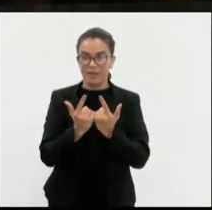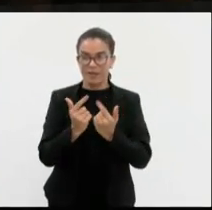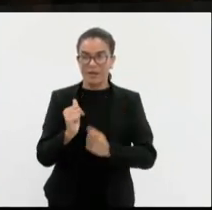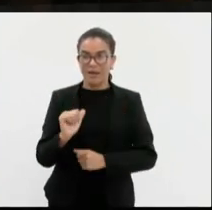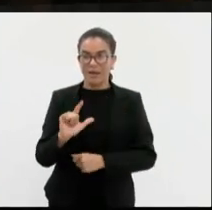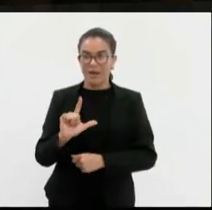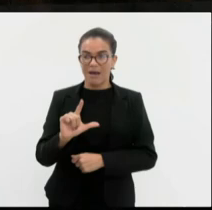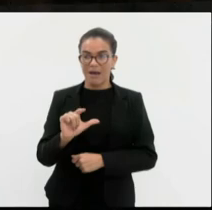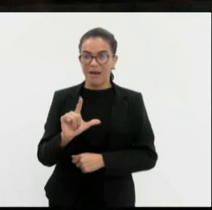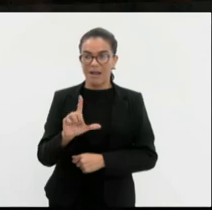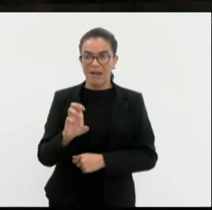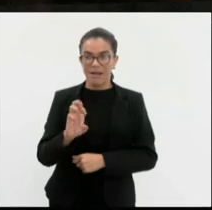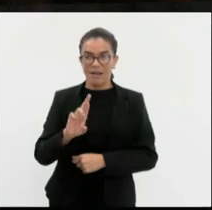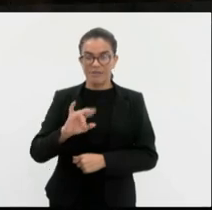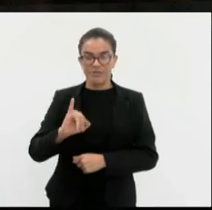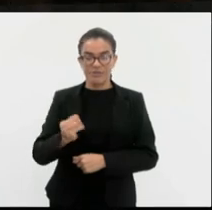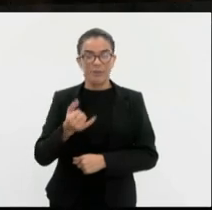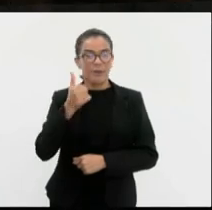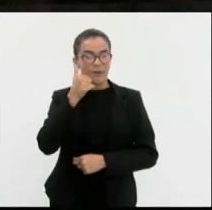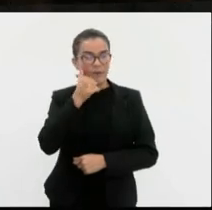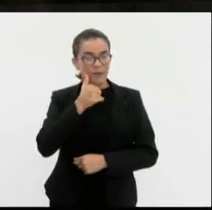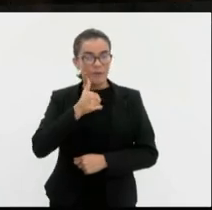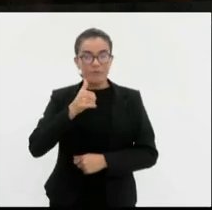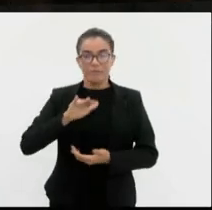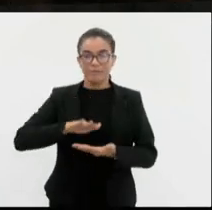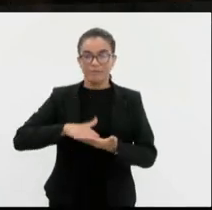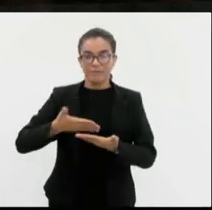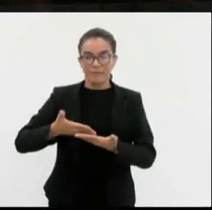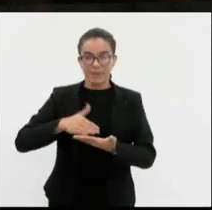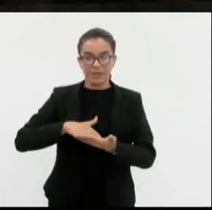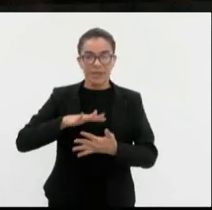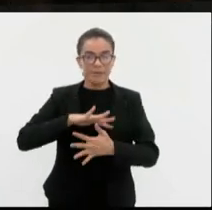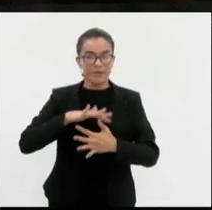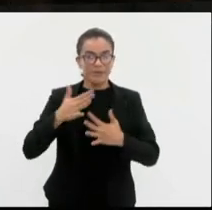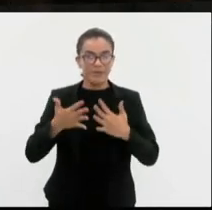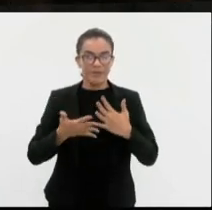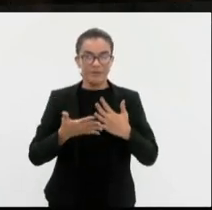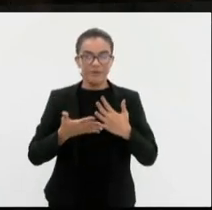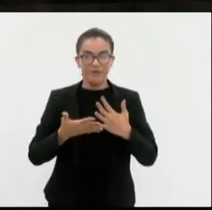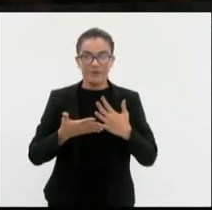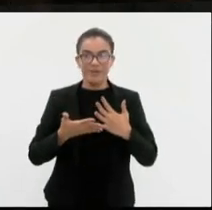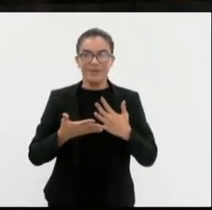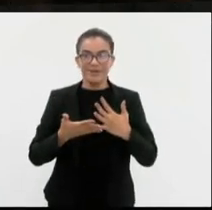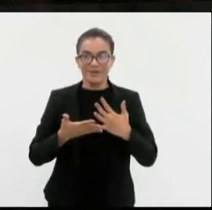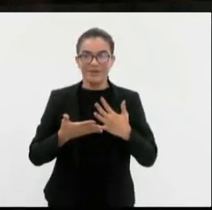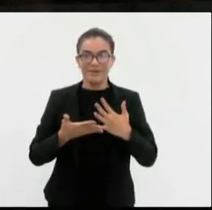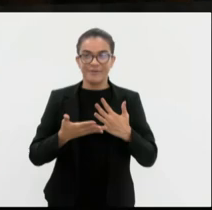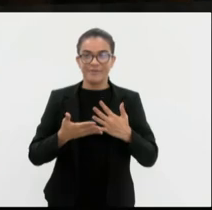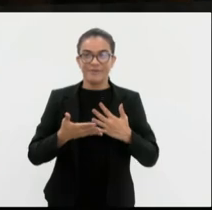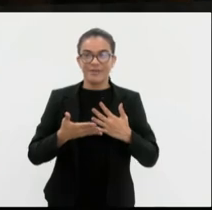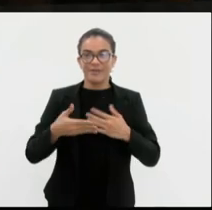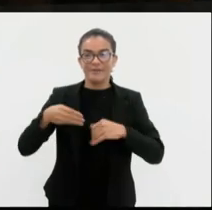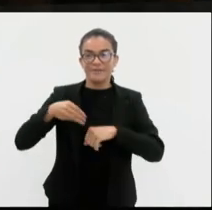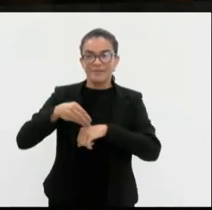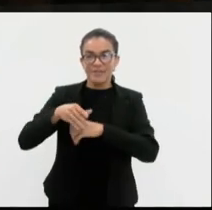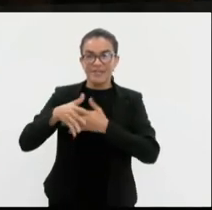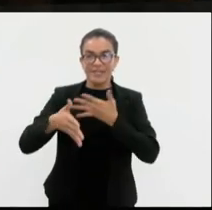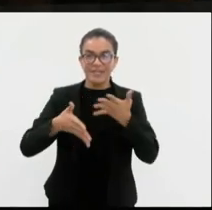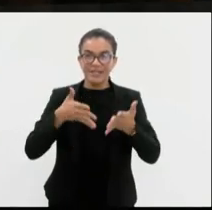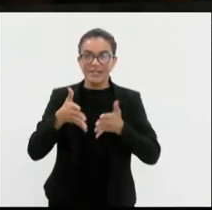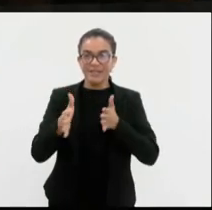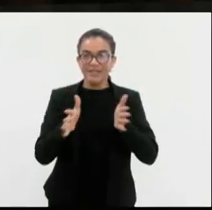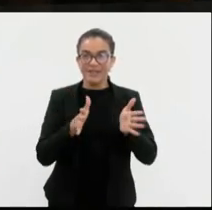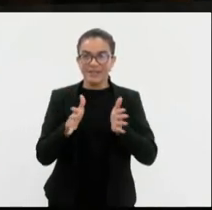alerge senhora intérprete da linguagem de libras que leva a nossa voz